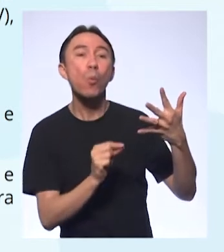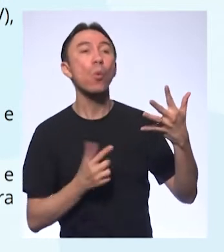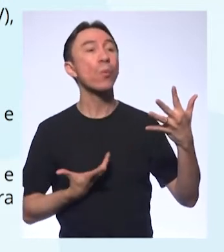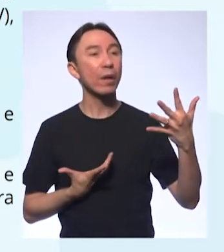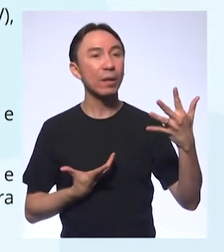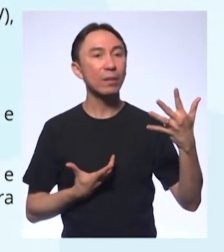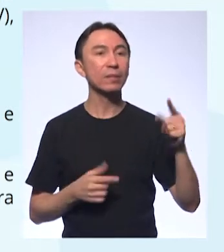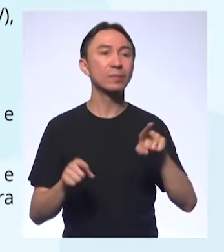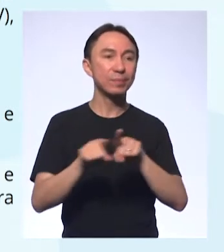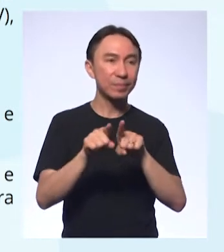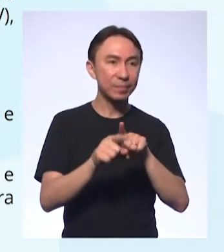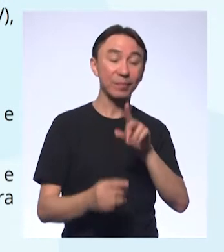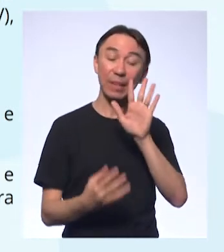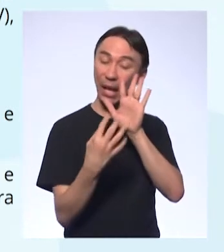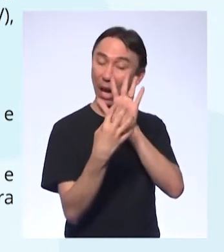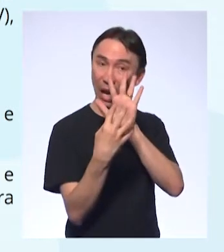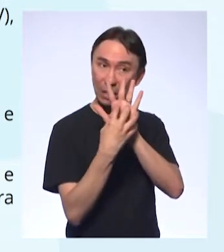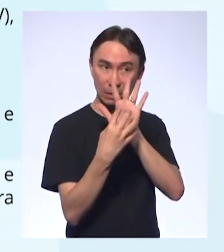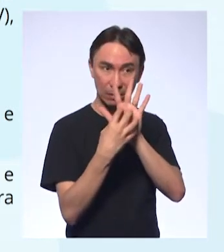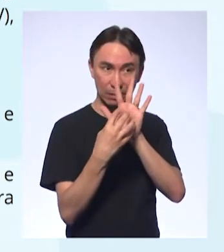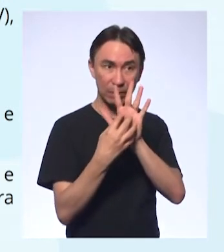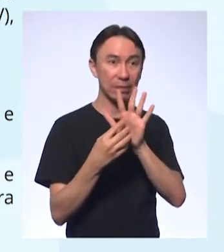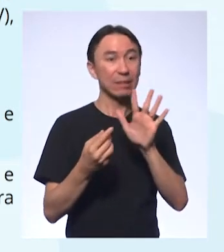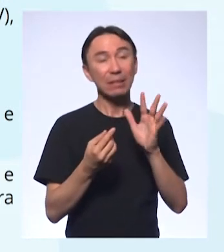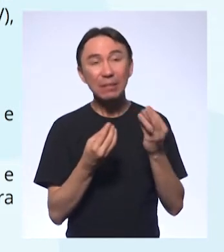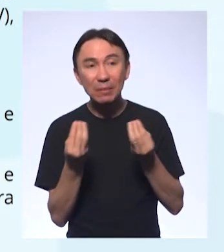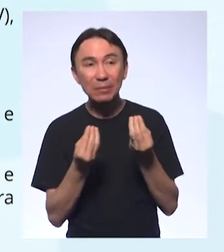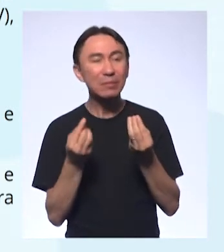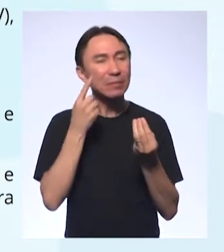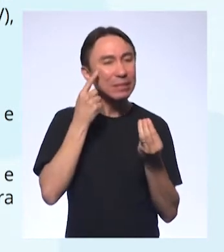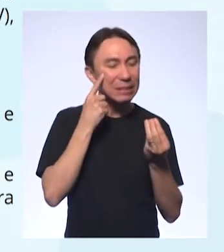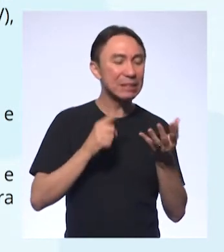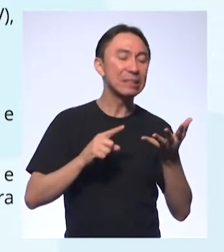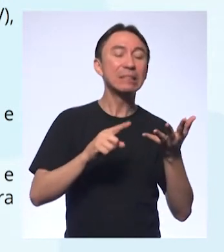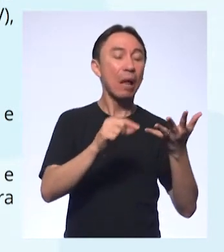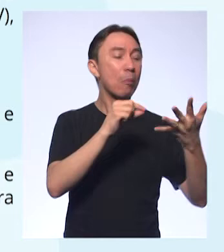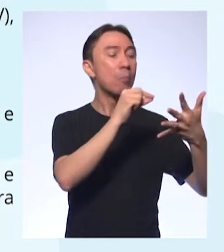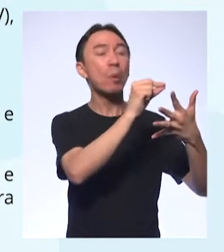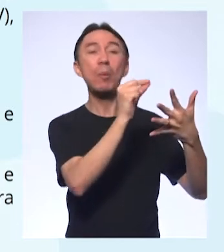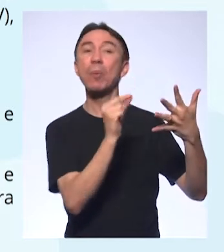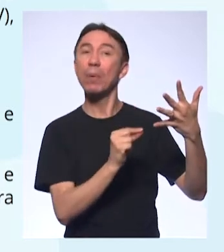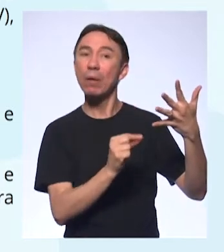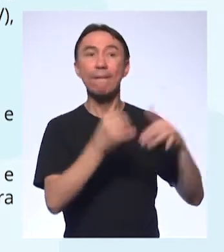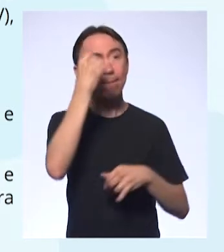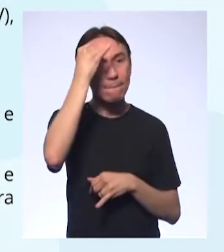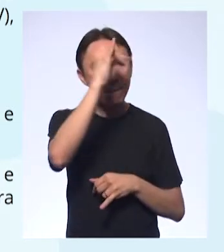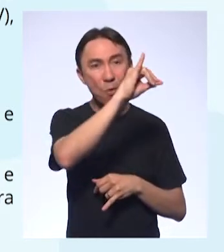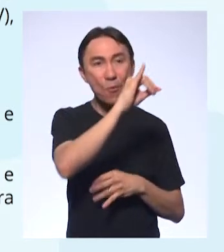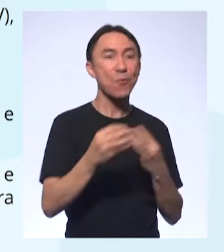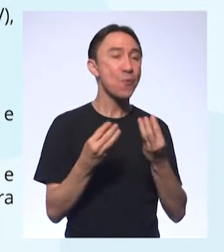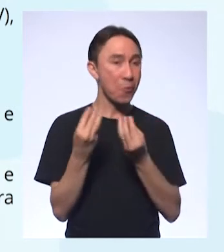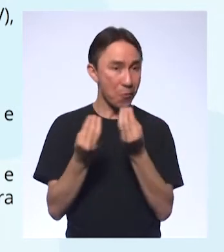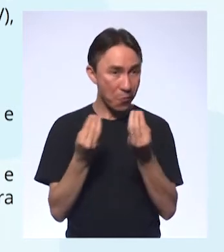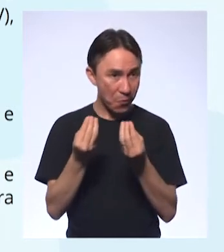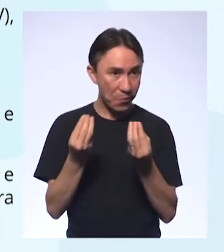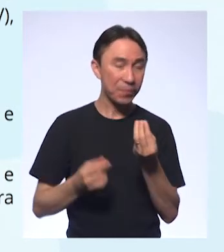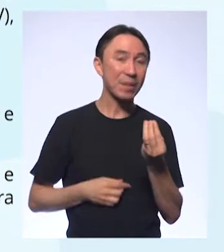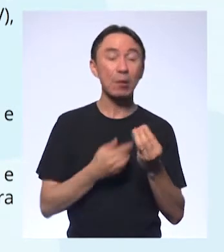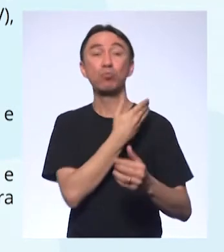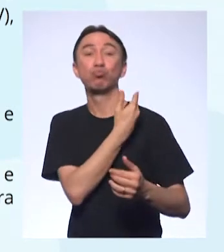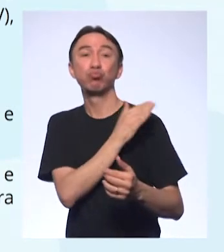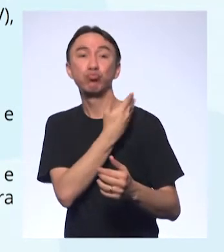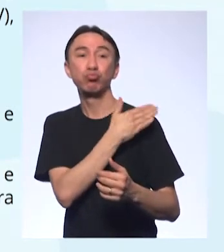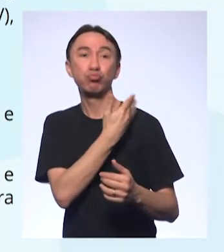AIDS, resposta imunológica, síndrome, sintomas, contágio e prevenção, estratégias para combater o preconceito